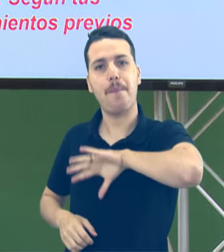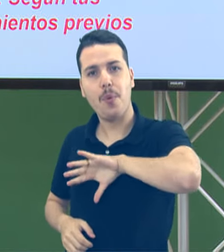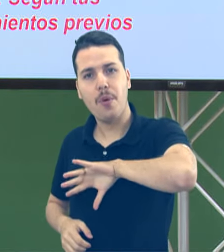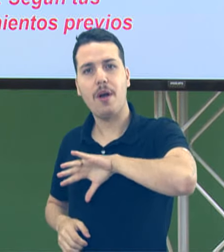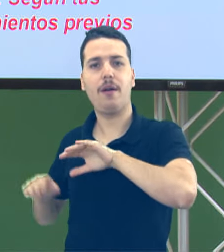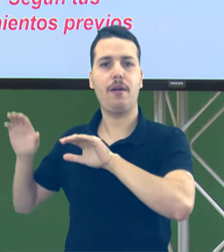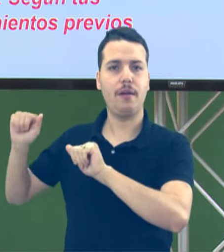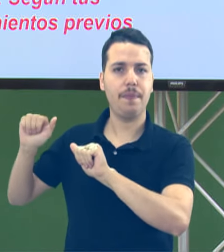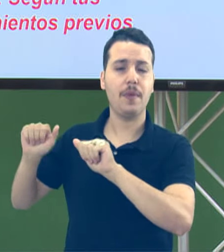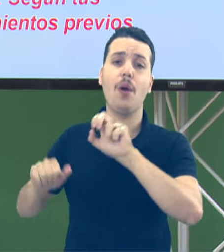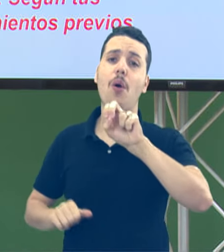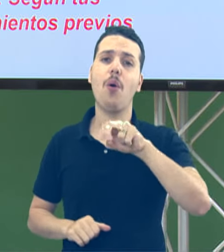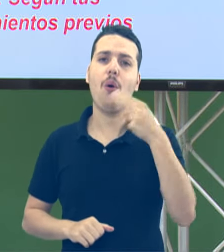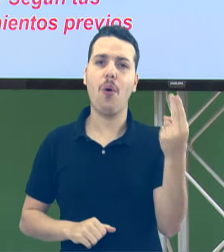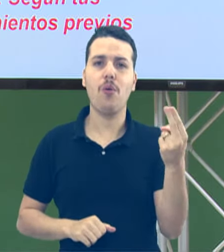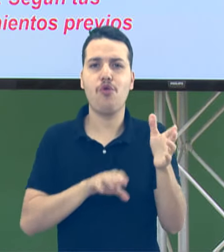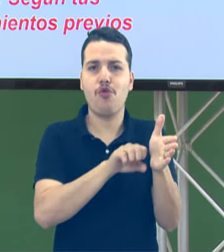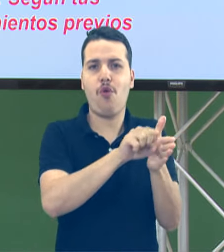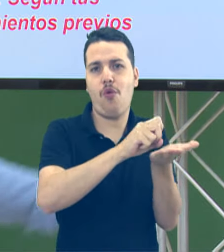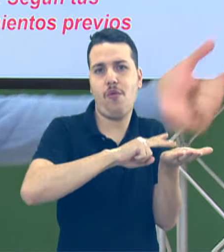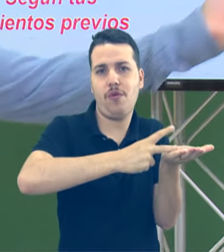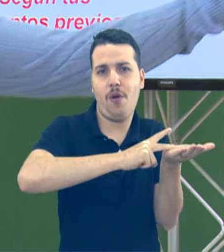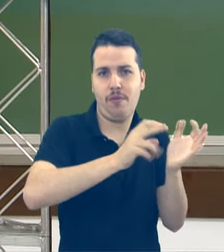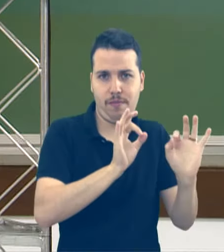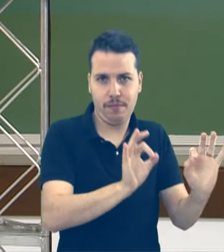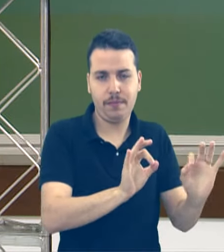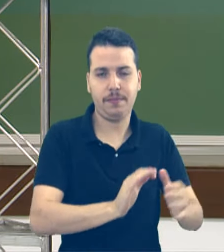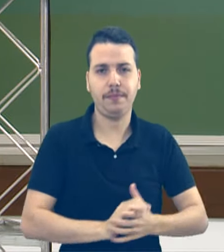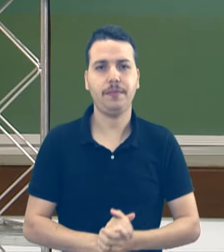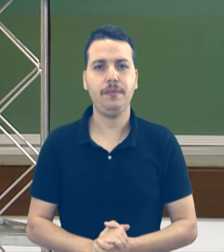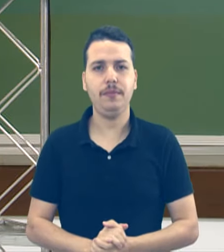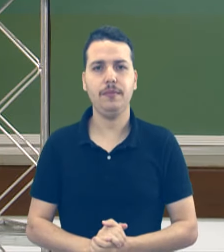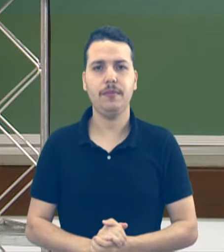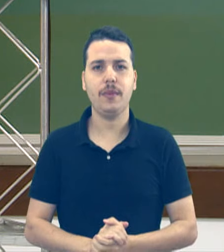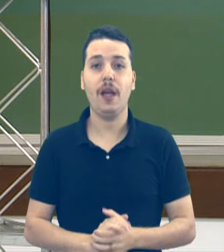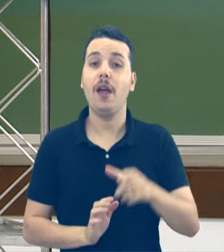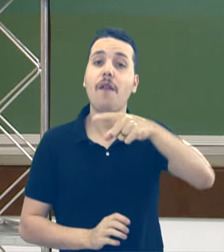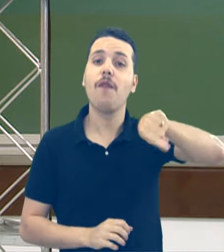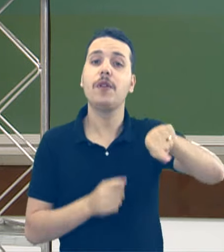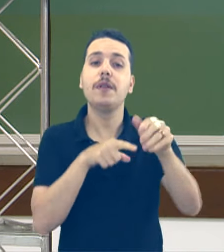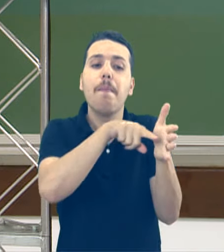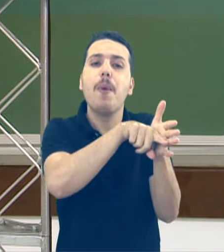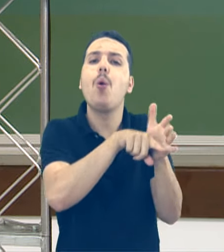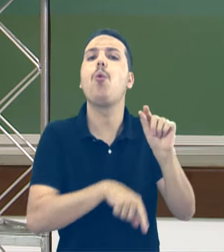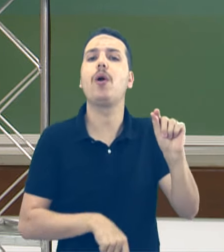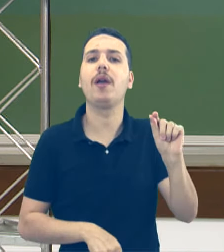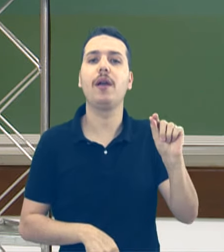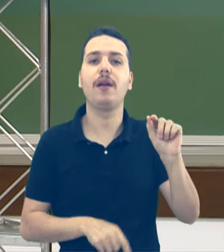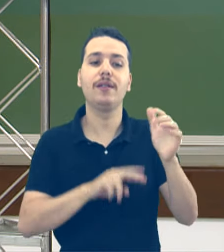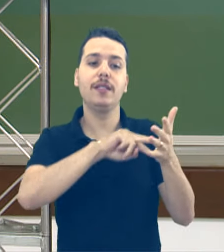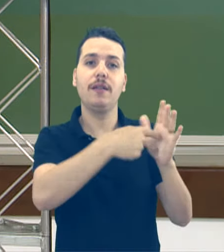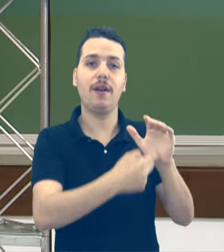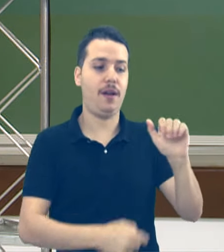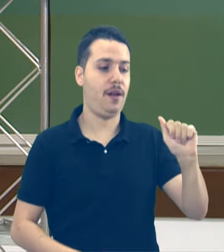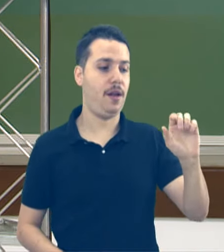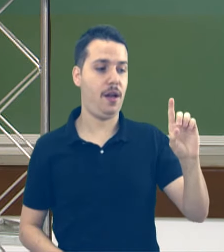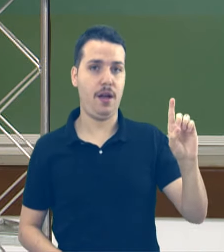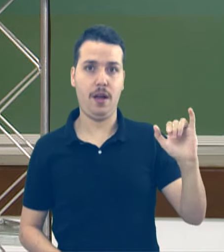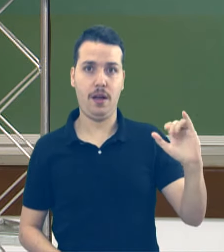espanhol, ou o próprio tradutor, para averiguar o que significa um adicto e o que significa